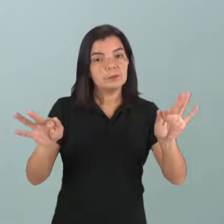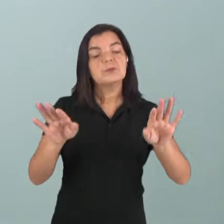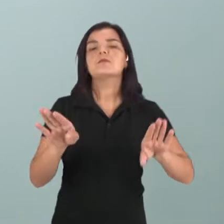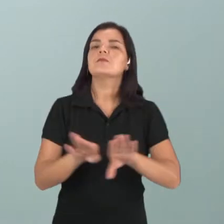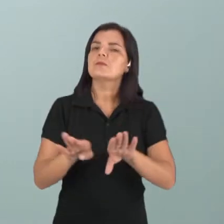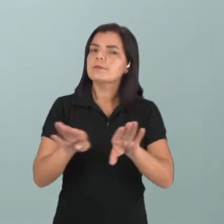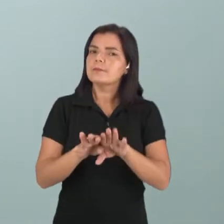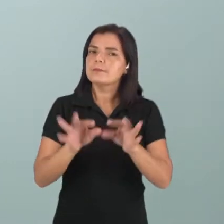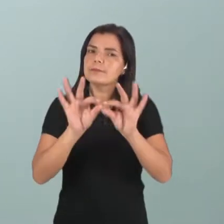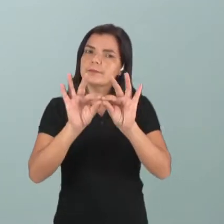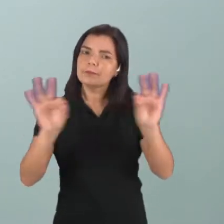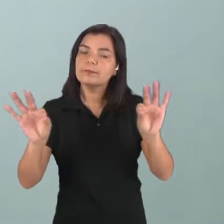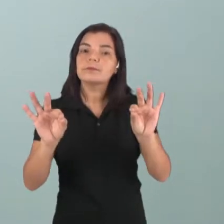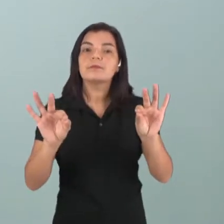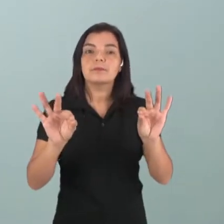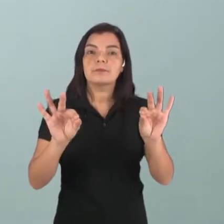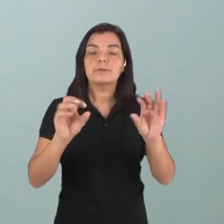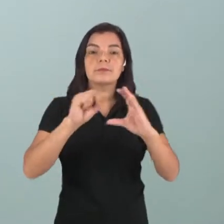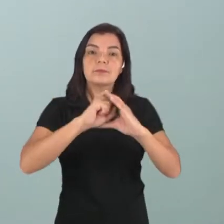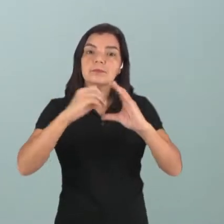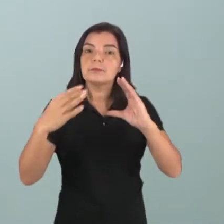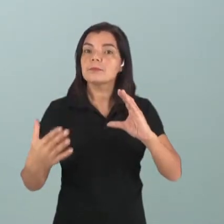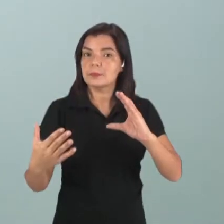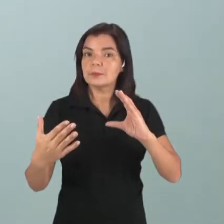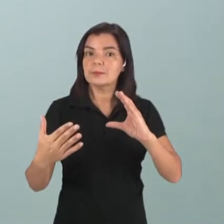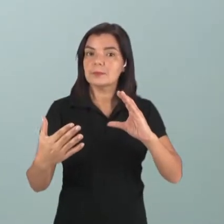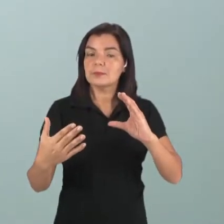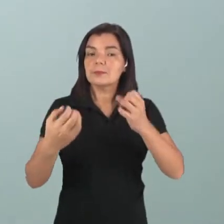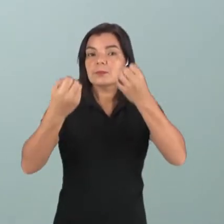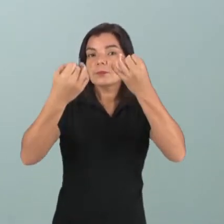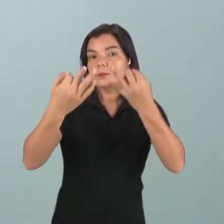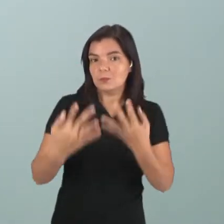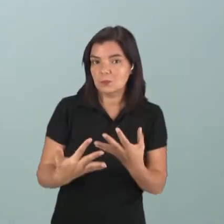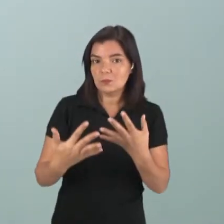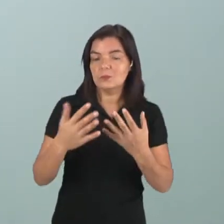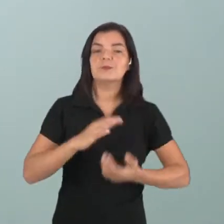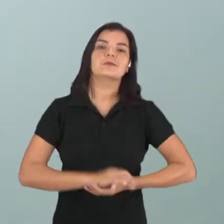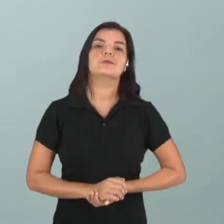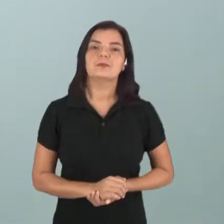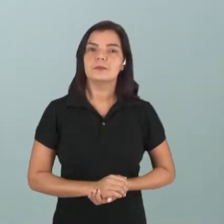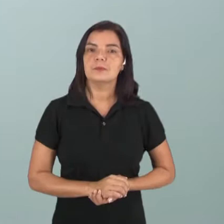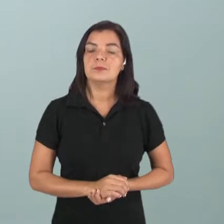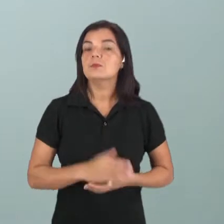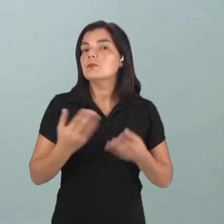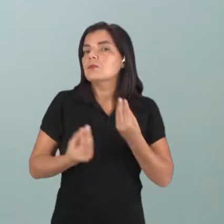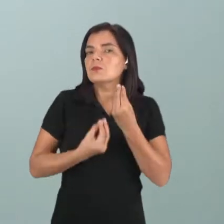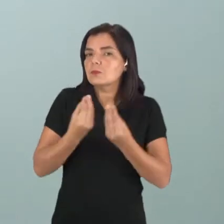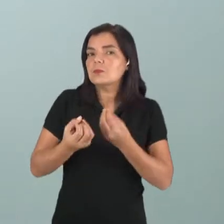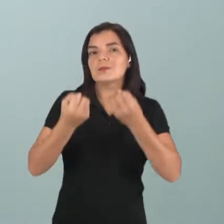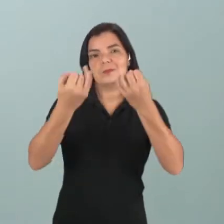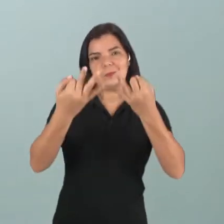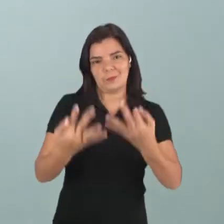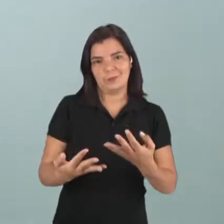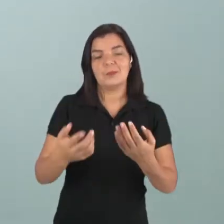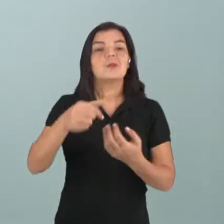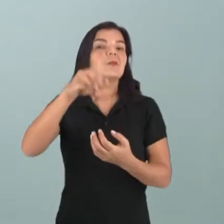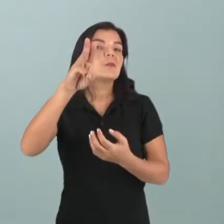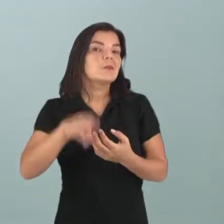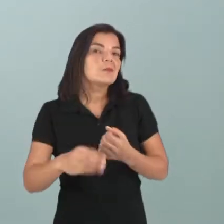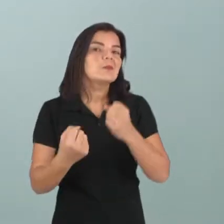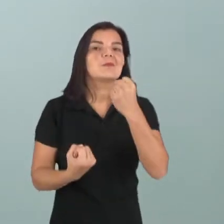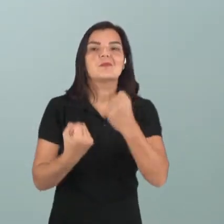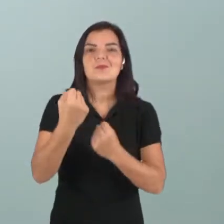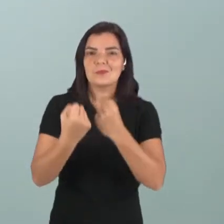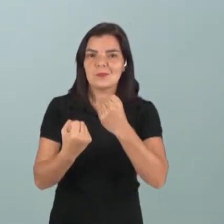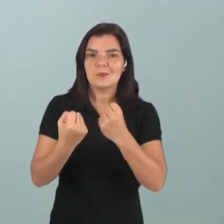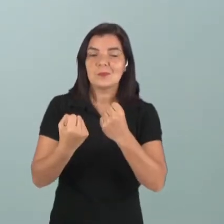e essa extensão, ela está caracterizando, ela está especificando, né, aí de quem eu estou falando, quem são esses